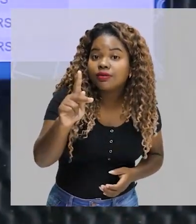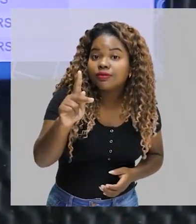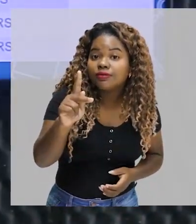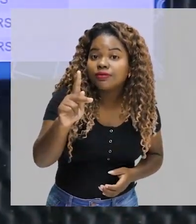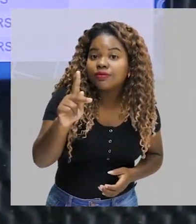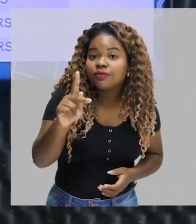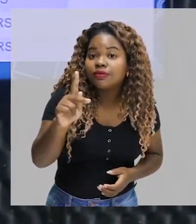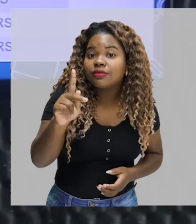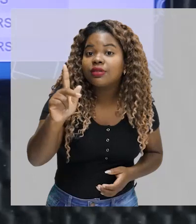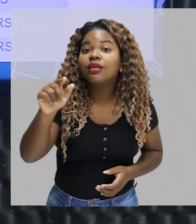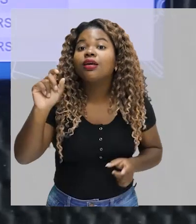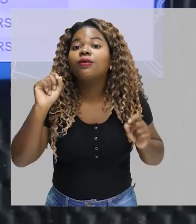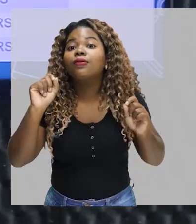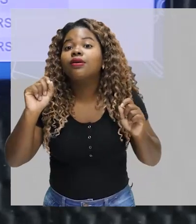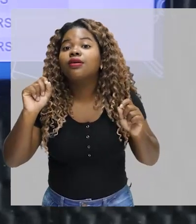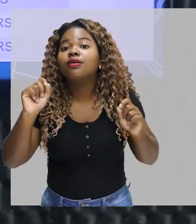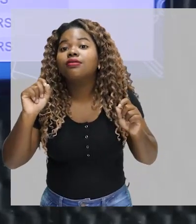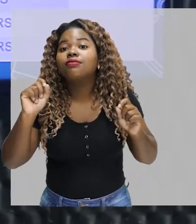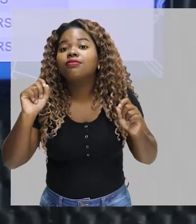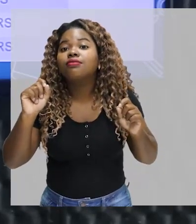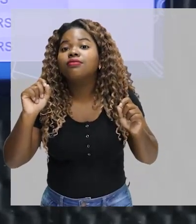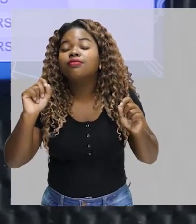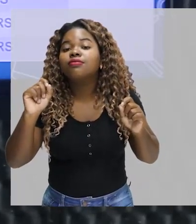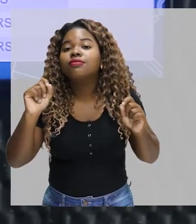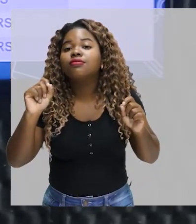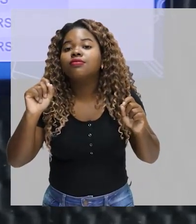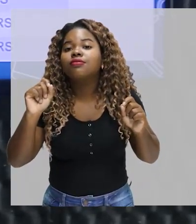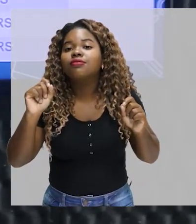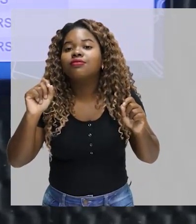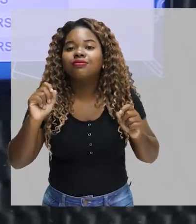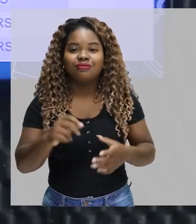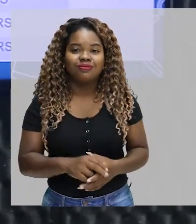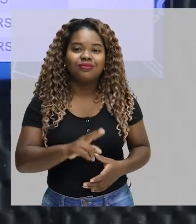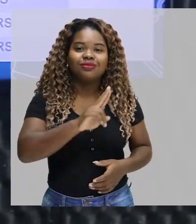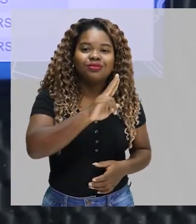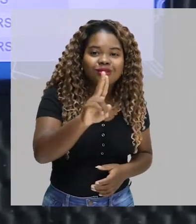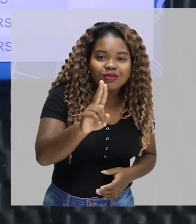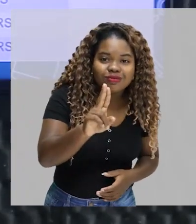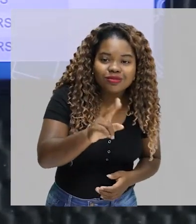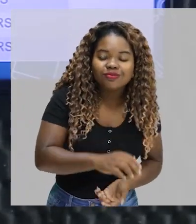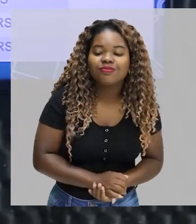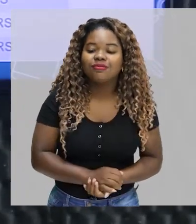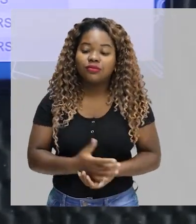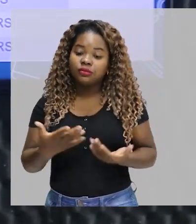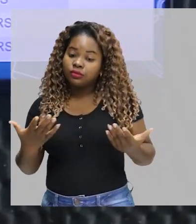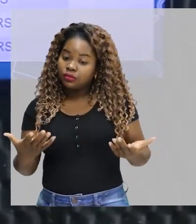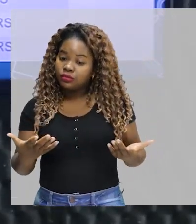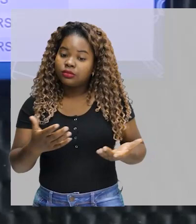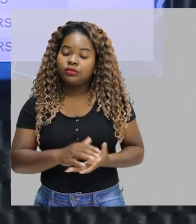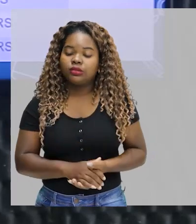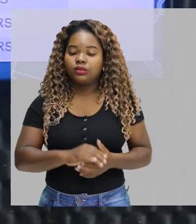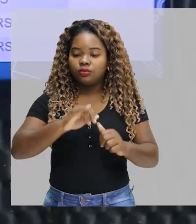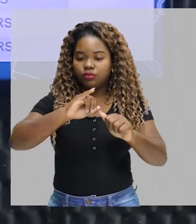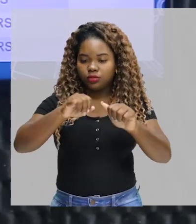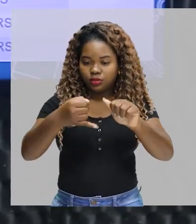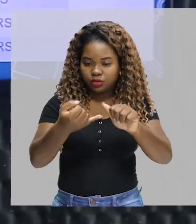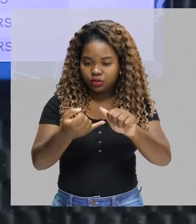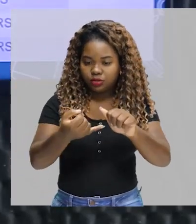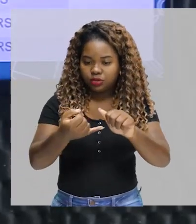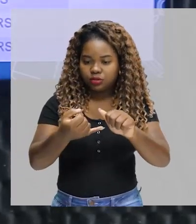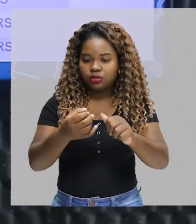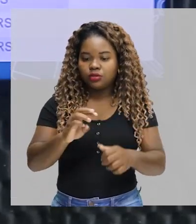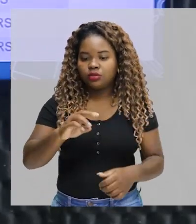O seu é. O seu o quê? Nome, tá bom? Então, no caso do adjetivo,